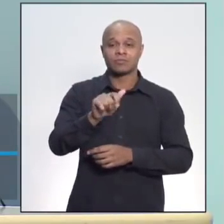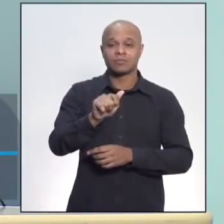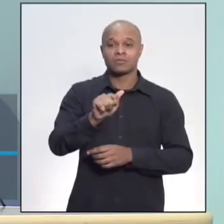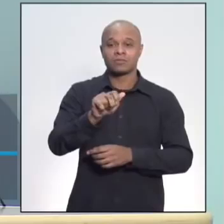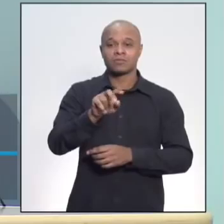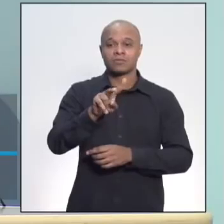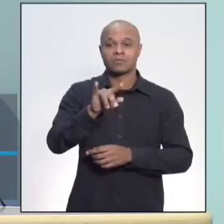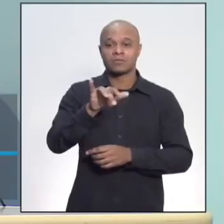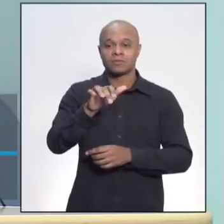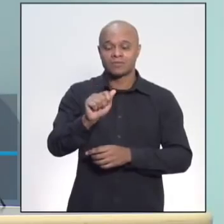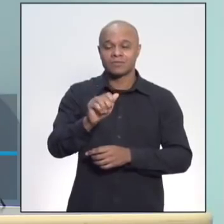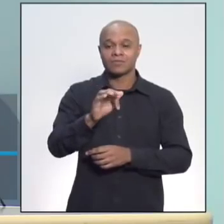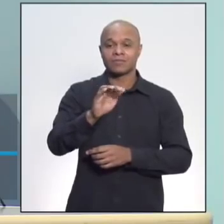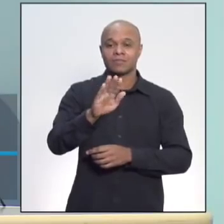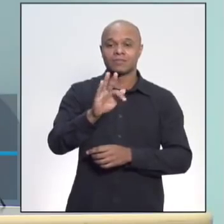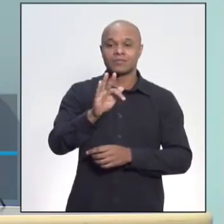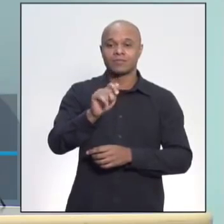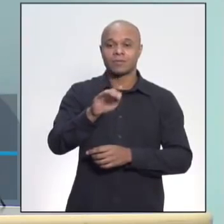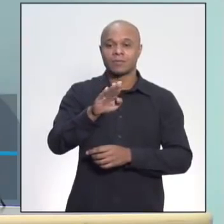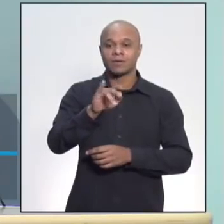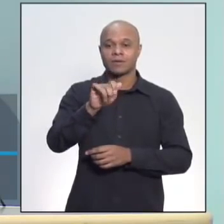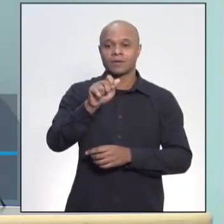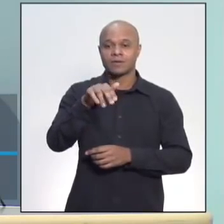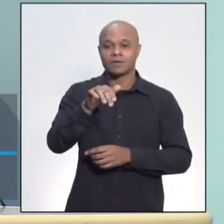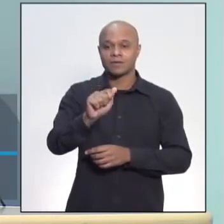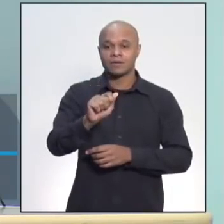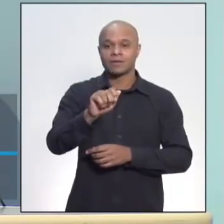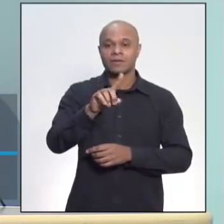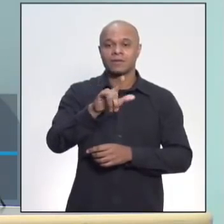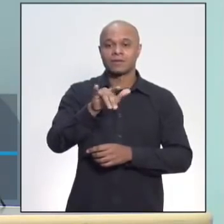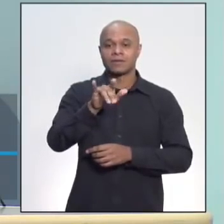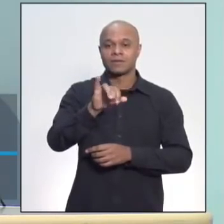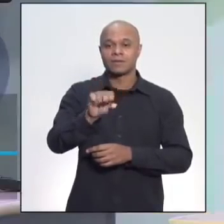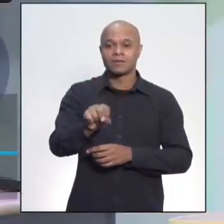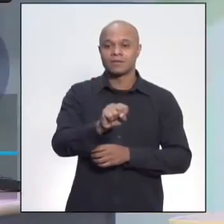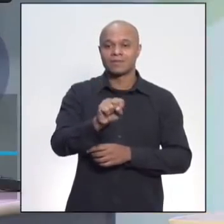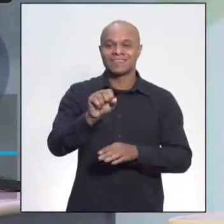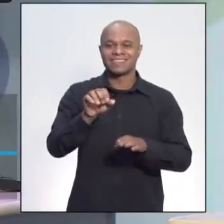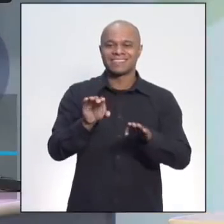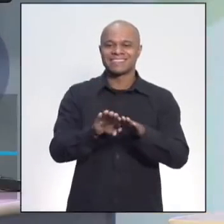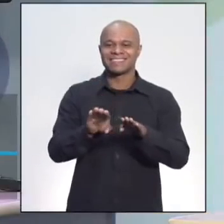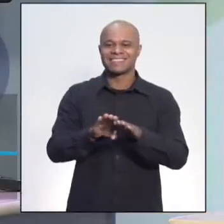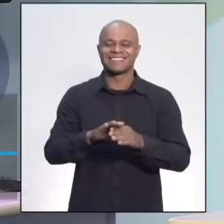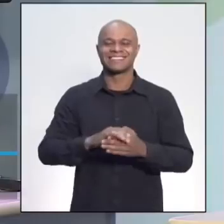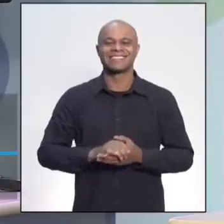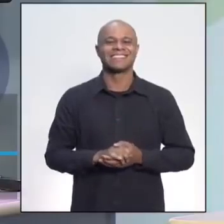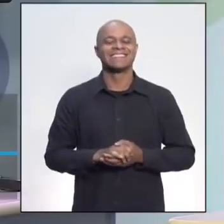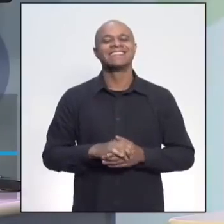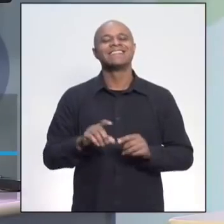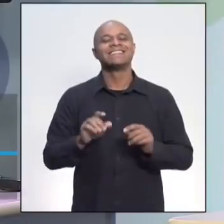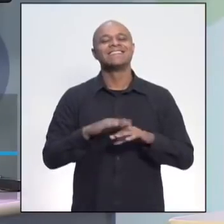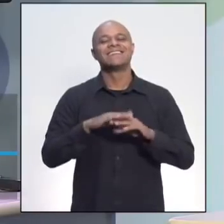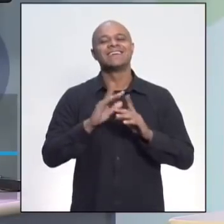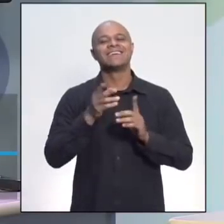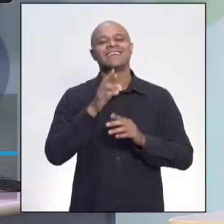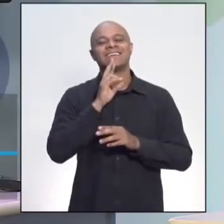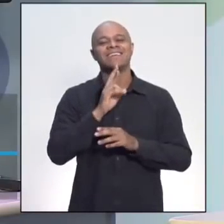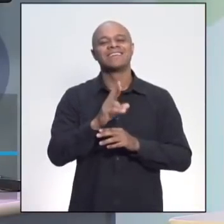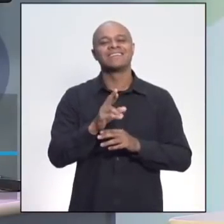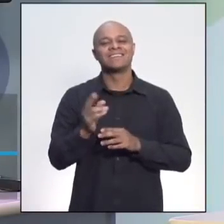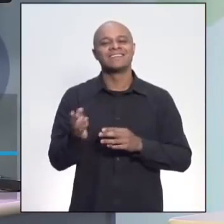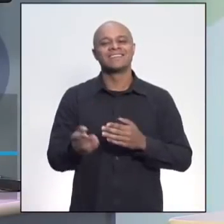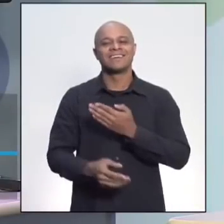e professor Luiz. E aí, professora Roberta, qual é a resposta correta? Bom, vamos lá então para o slide da resposta, por favor.